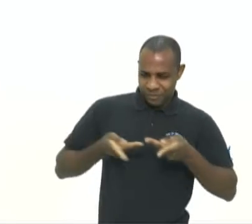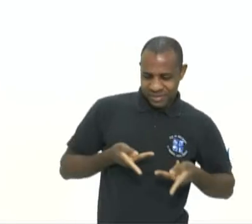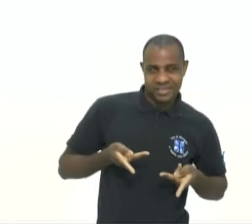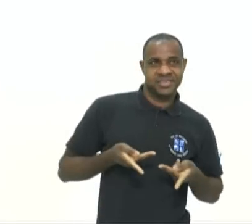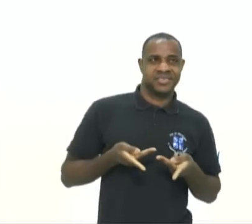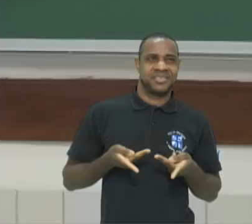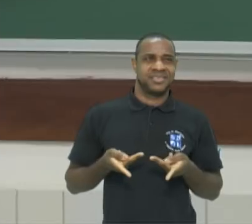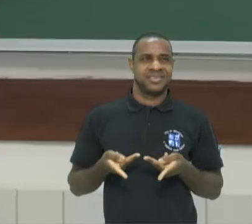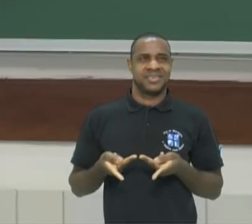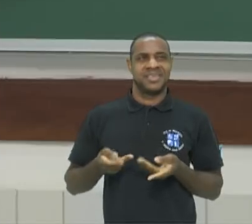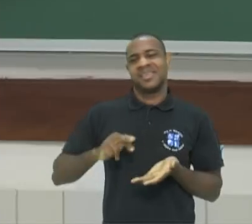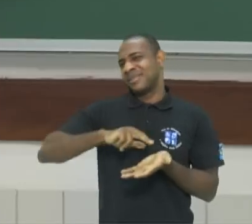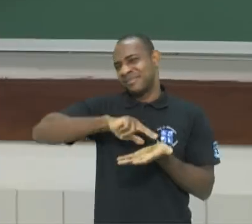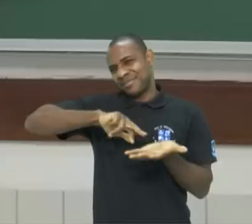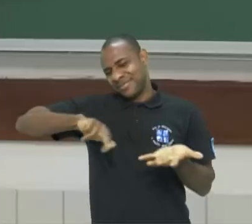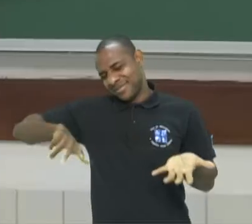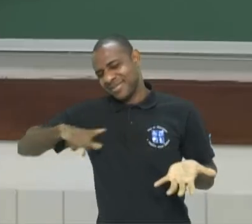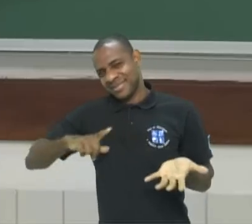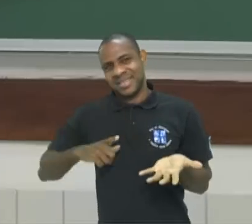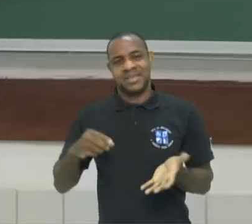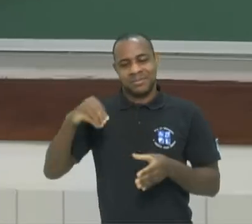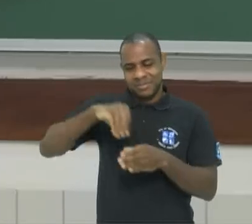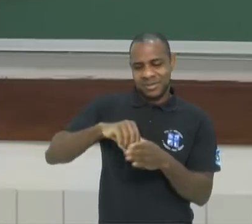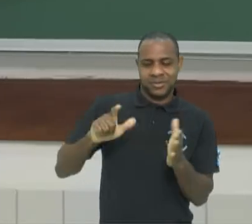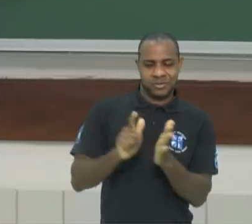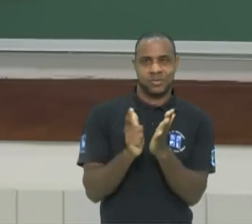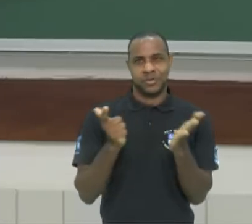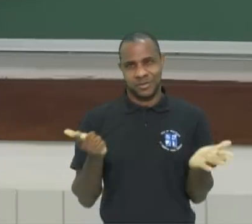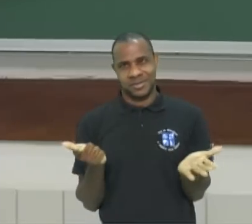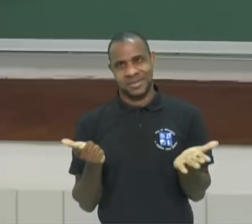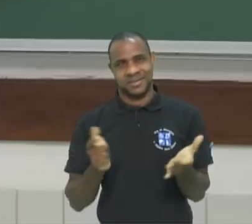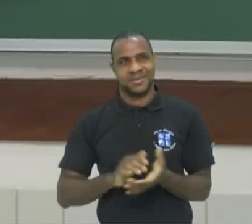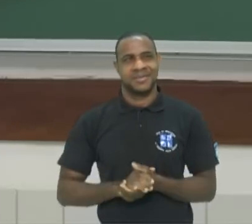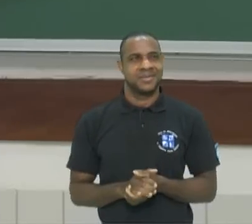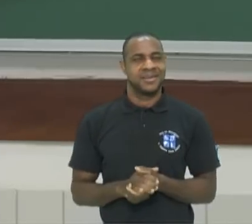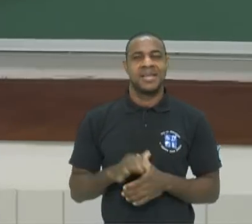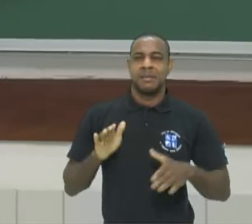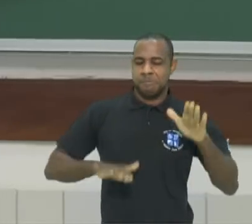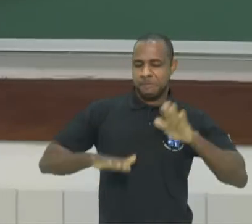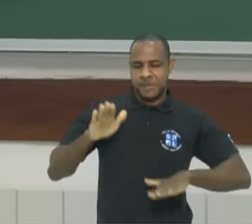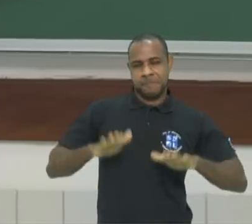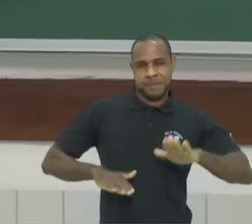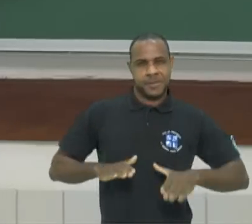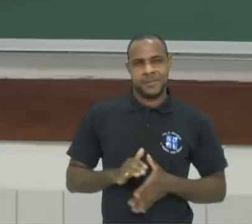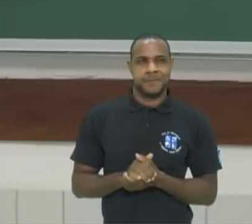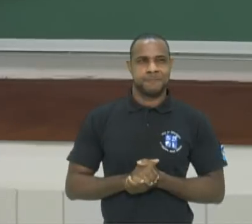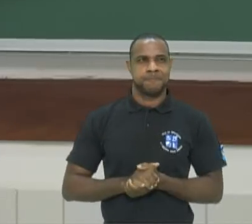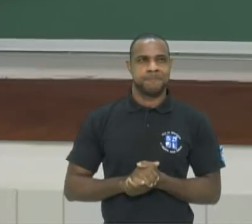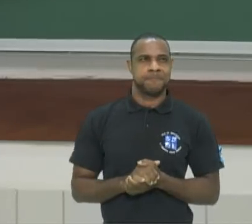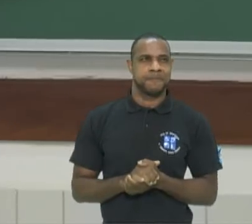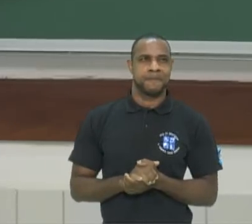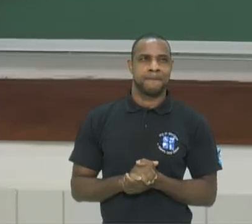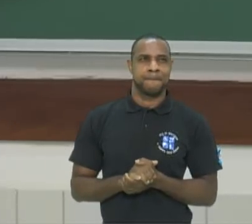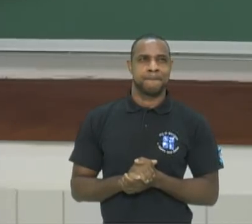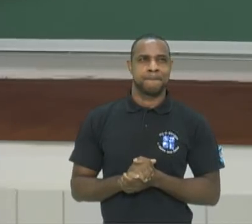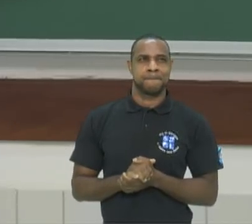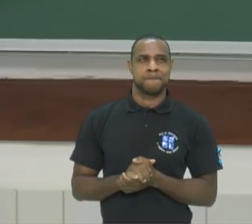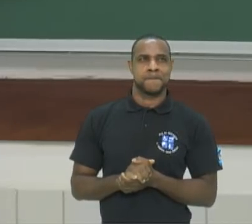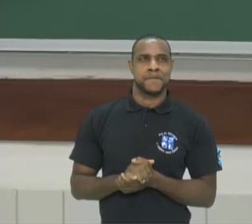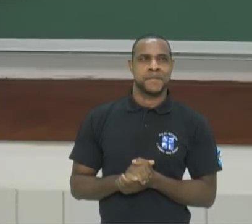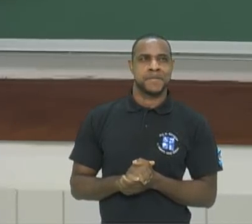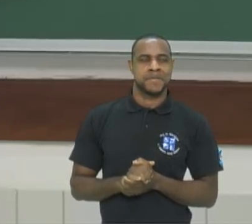na verdade? Então, daí são coisas que pode ter em um, não ter no outro, depende ali da proposta.